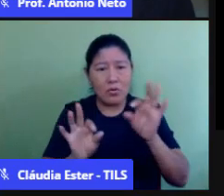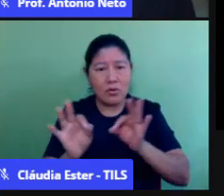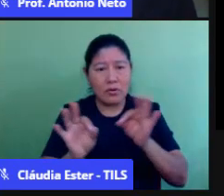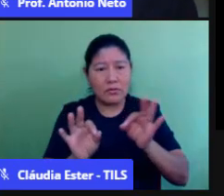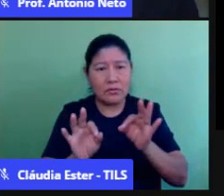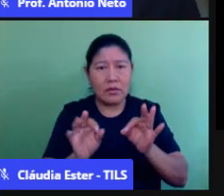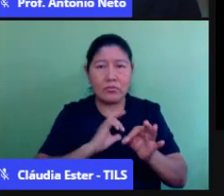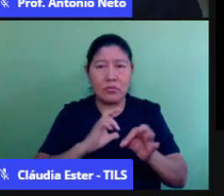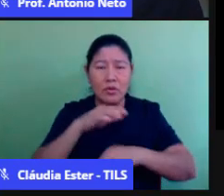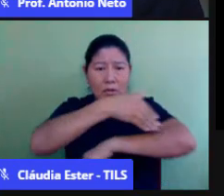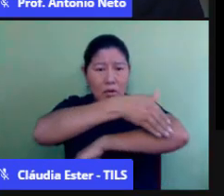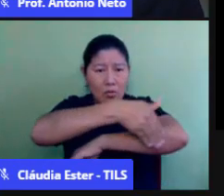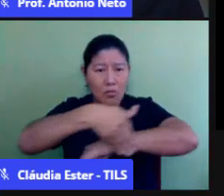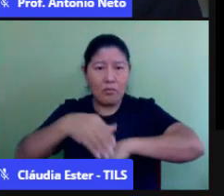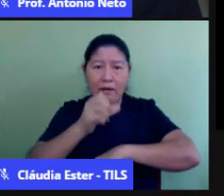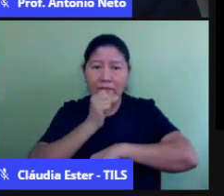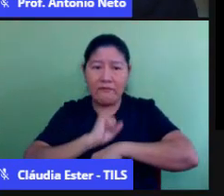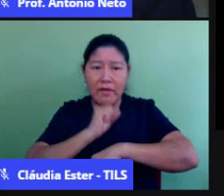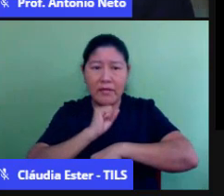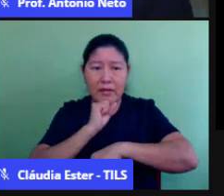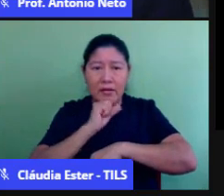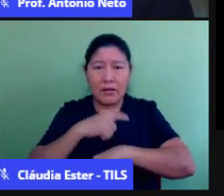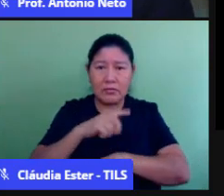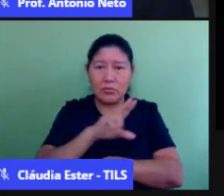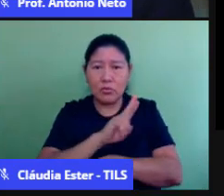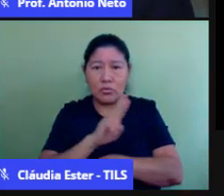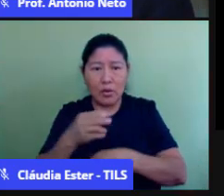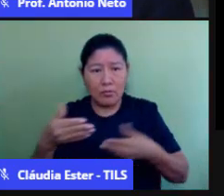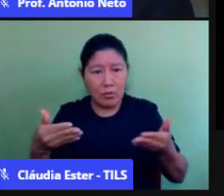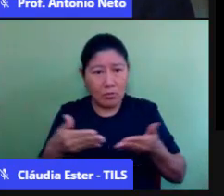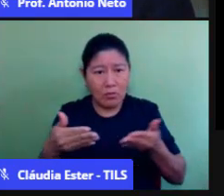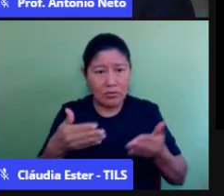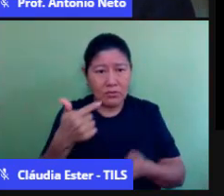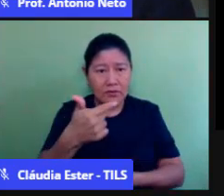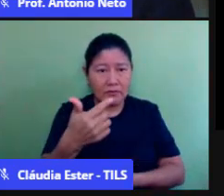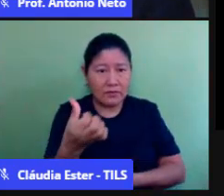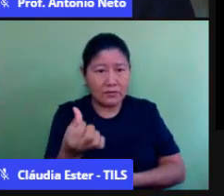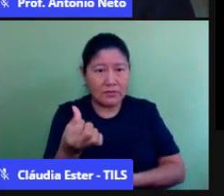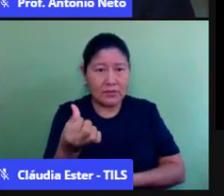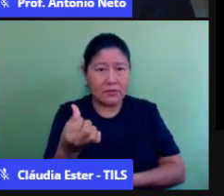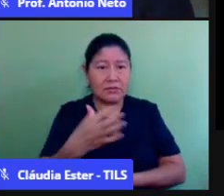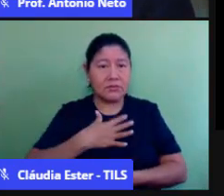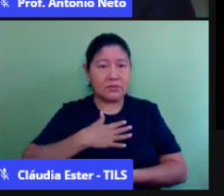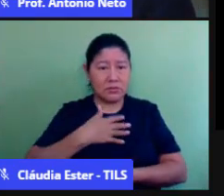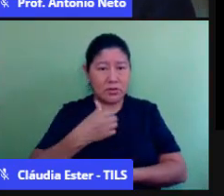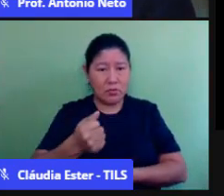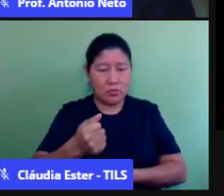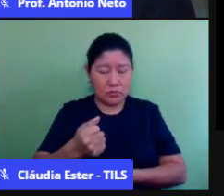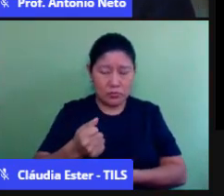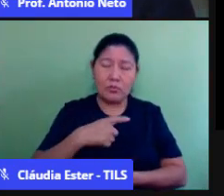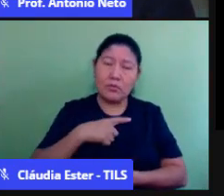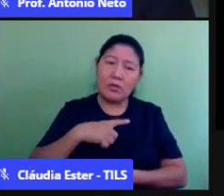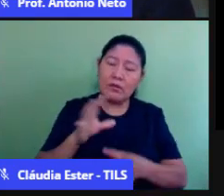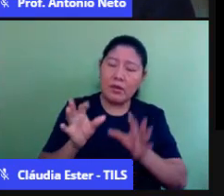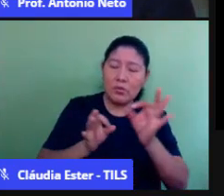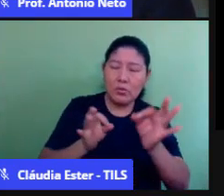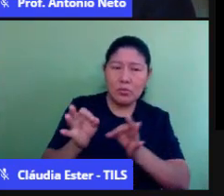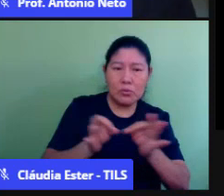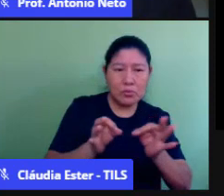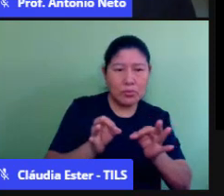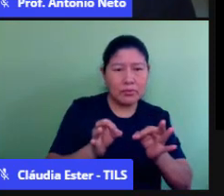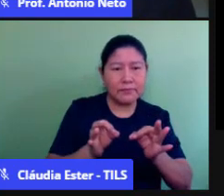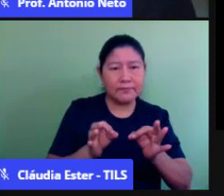hoje é conhecida como a 26 de agosto. Então, ele vai organizando já esse núcleo, né?